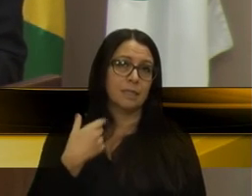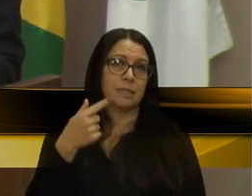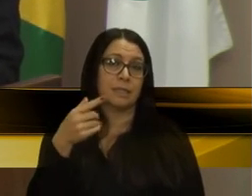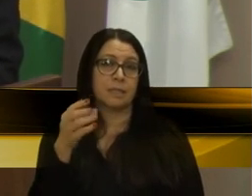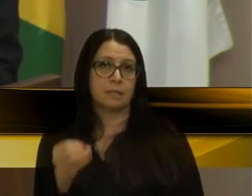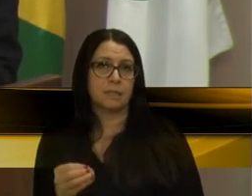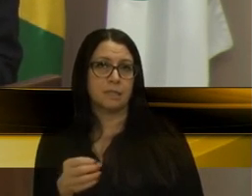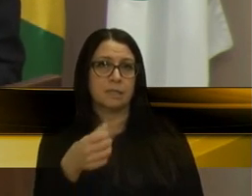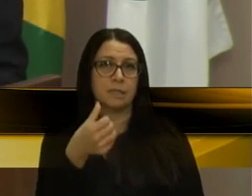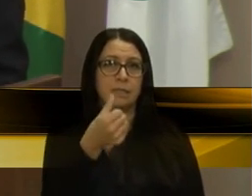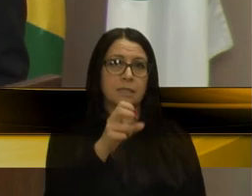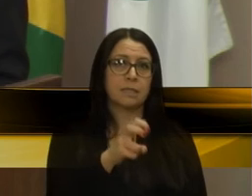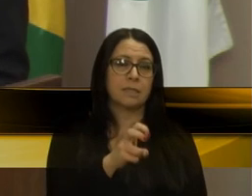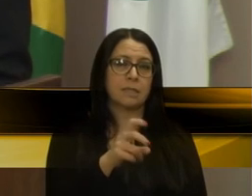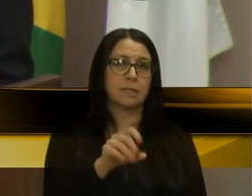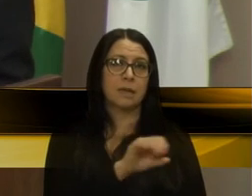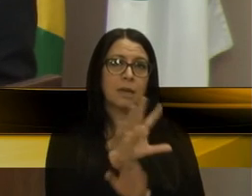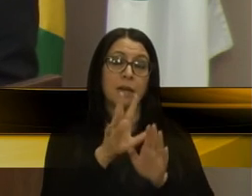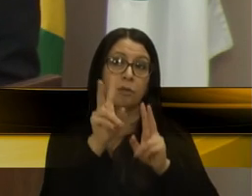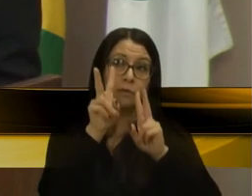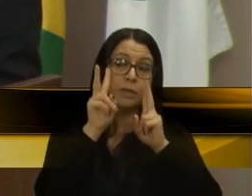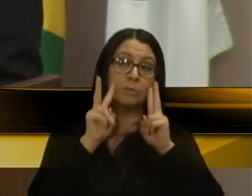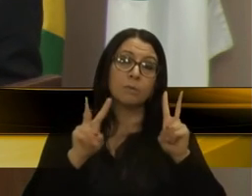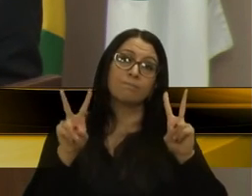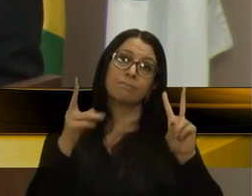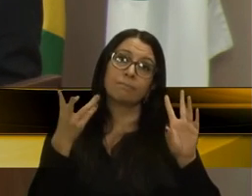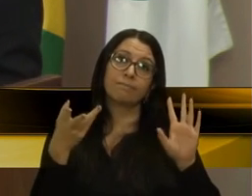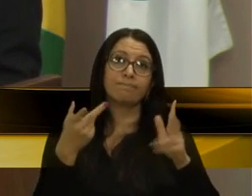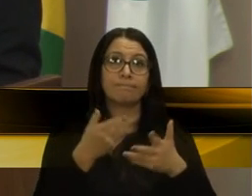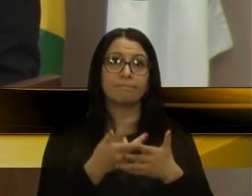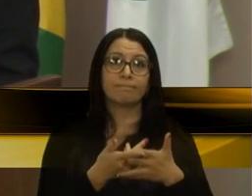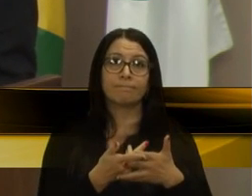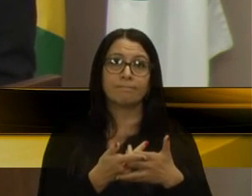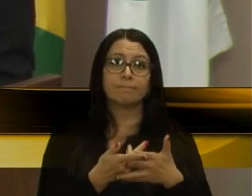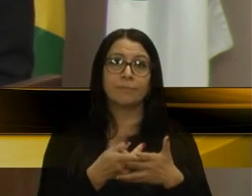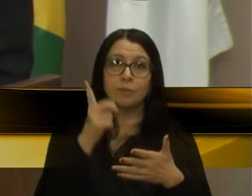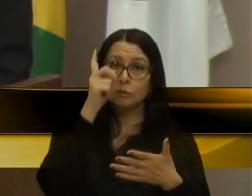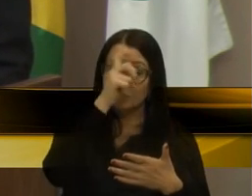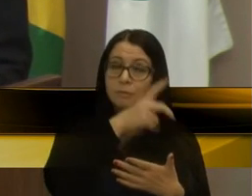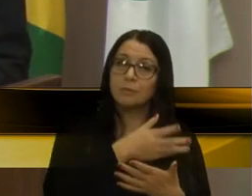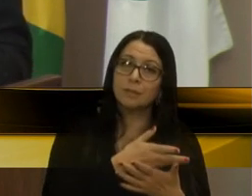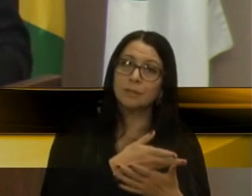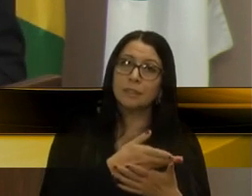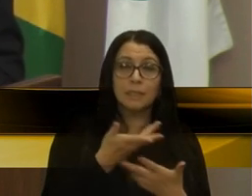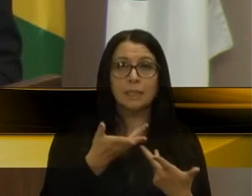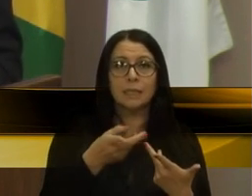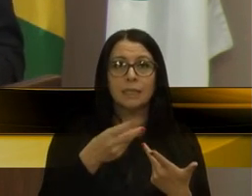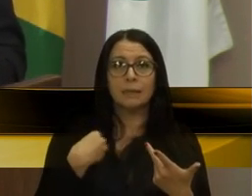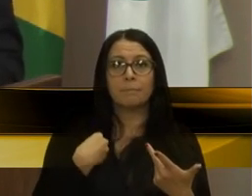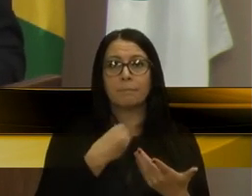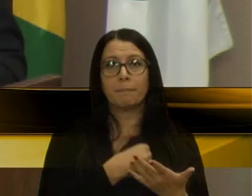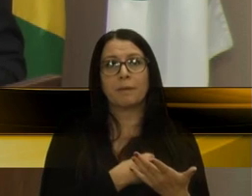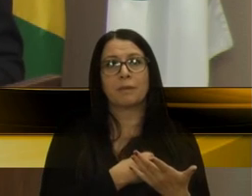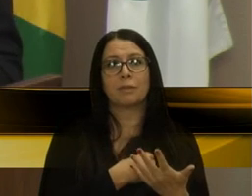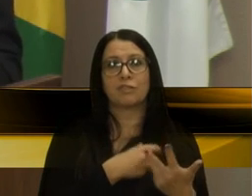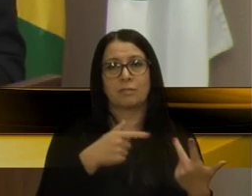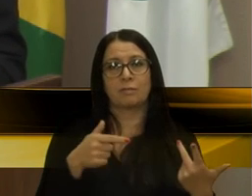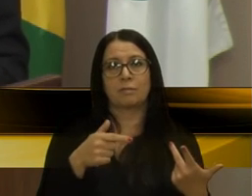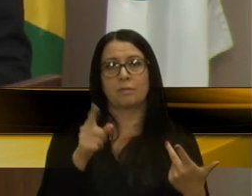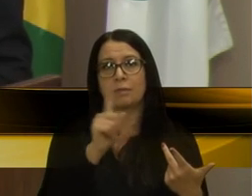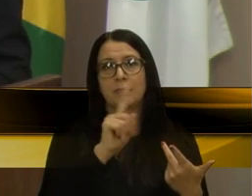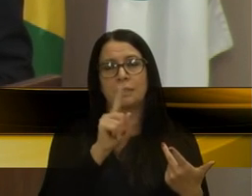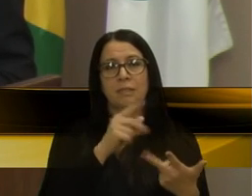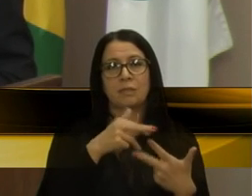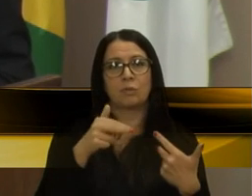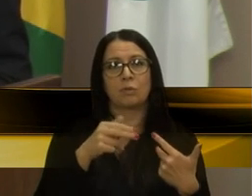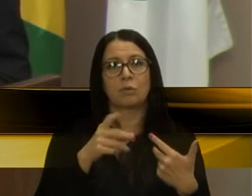70 anos, 65, claro que ela vai ter uma visão até dificultada. É uma questão médica, as questões são médicas, não são